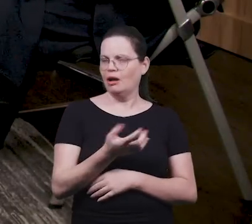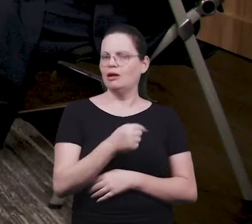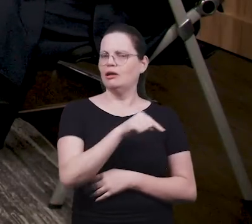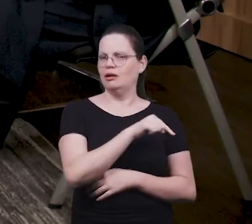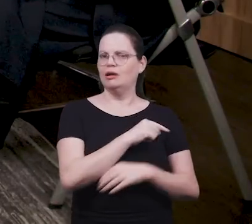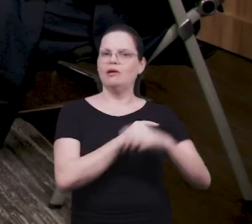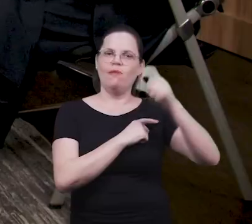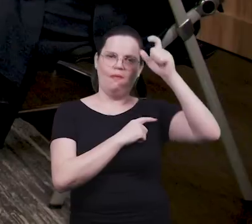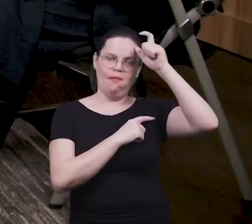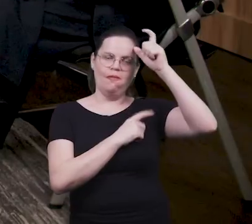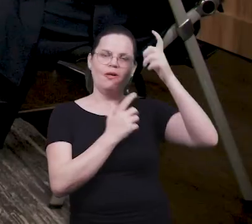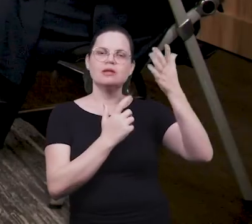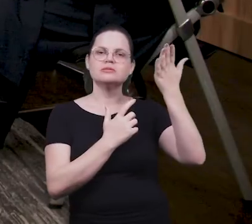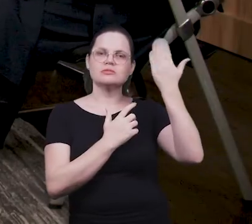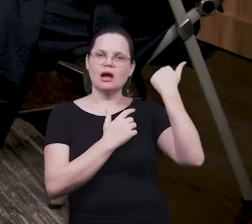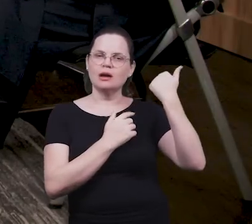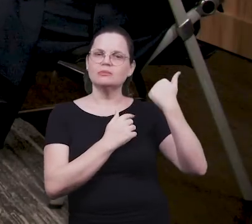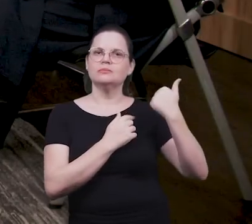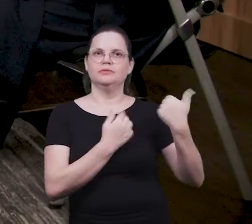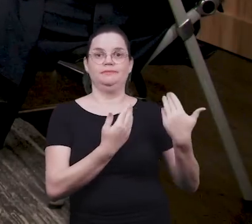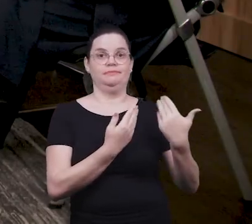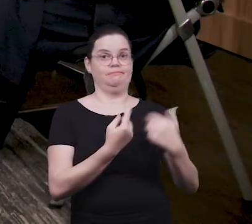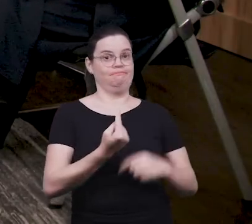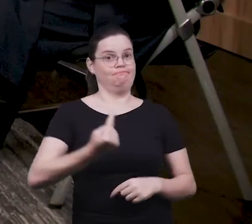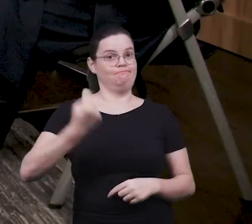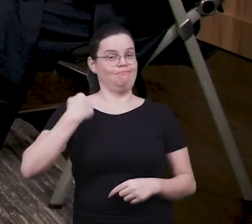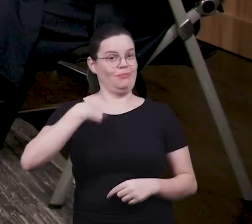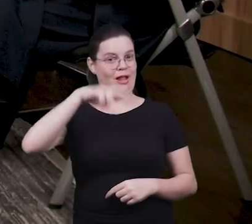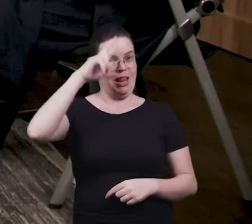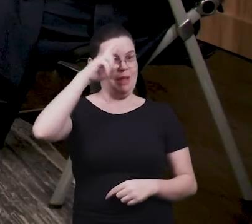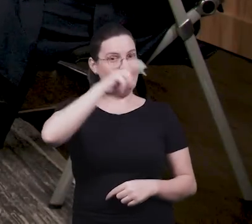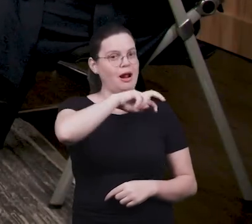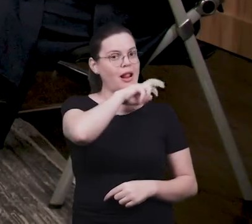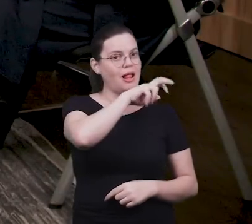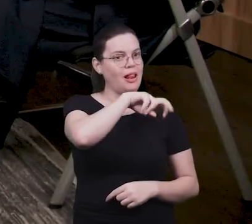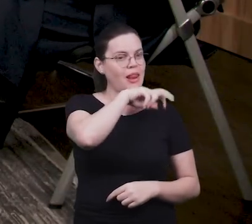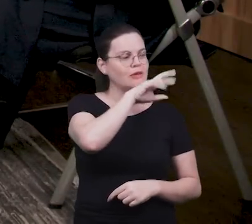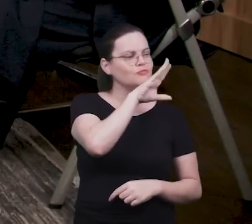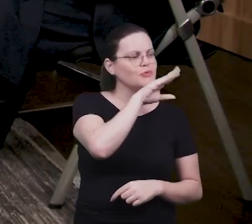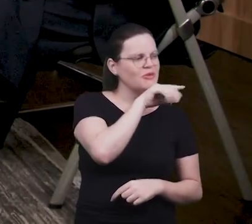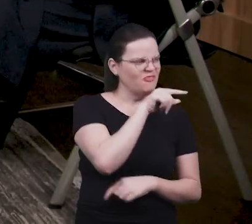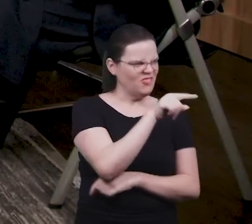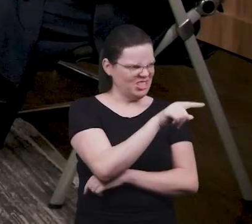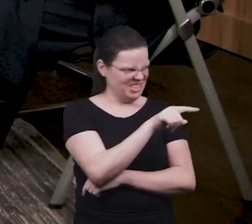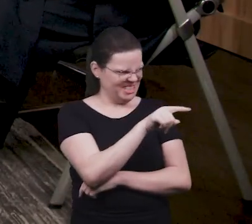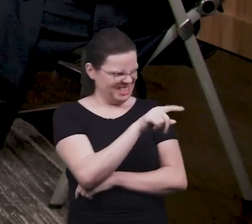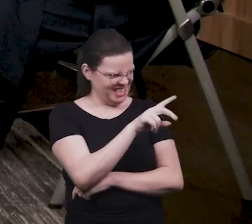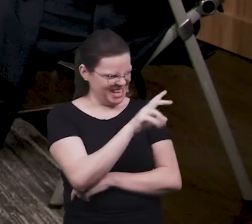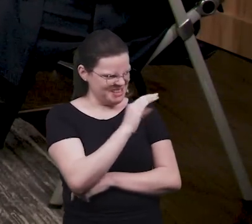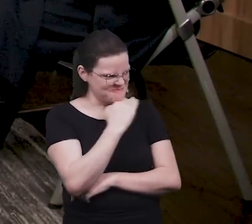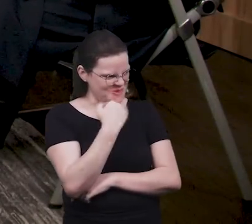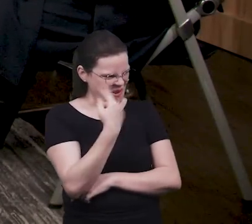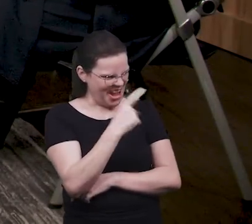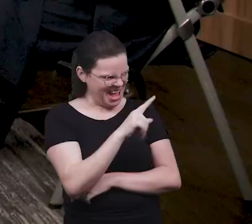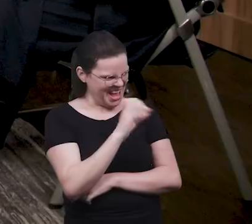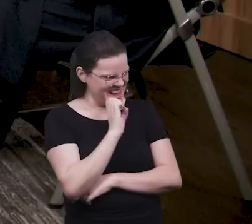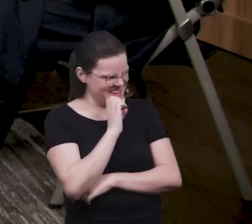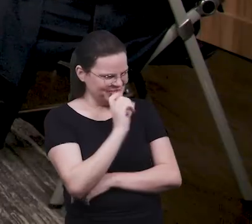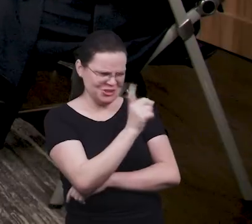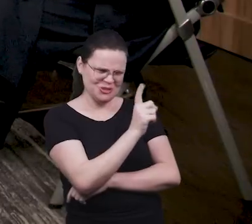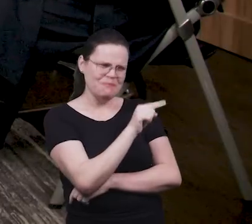desde o Éden, foi lá e disse, você não vai morrer, né? E vai ser igual a Deus. Duas